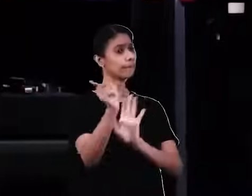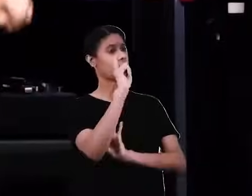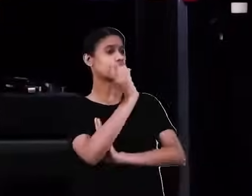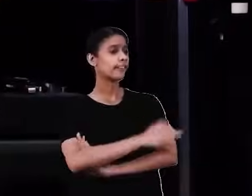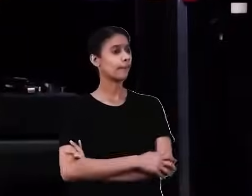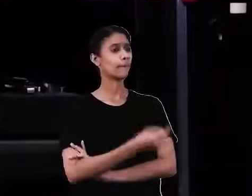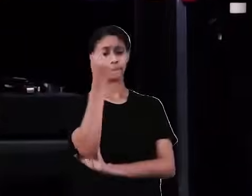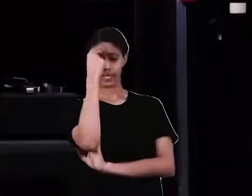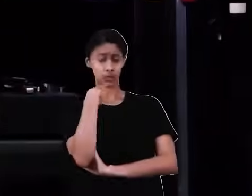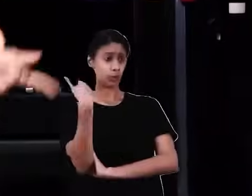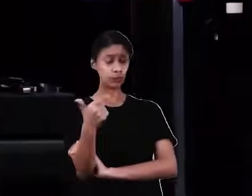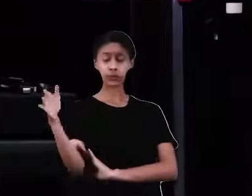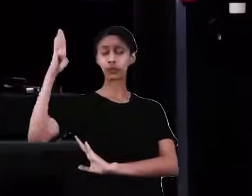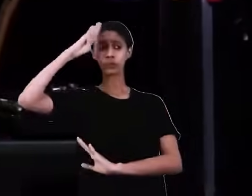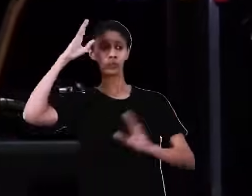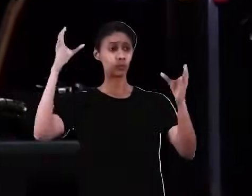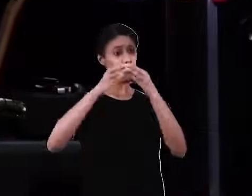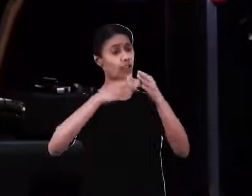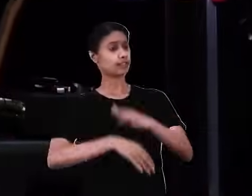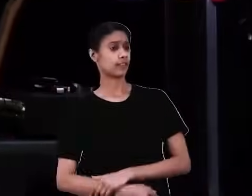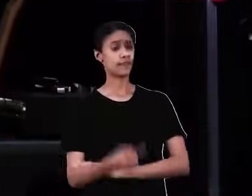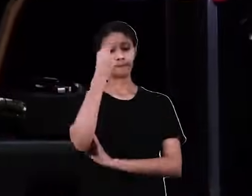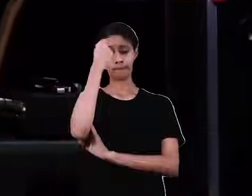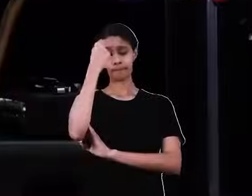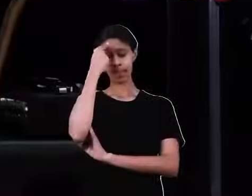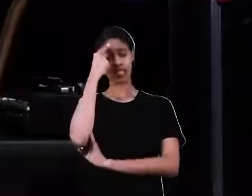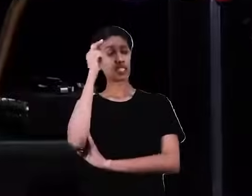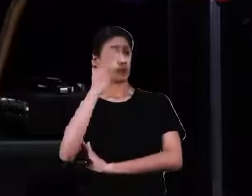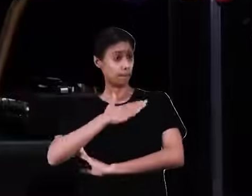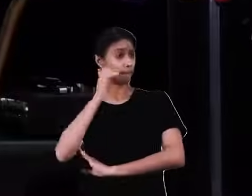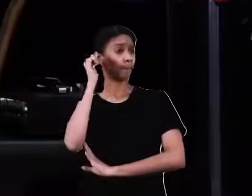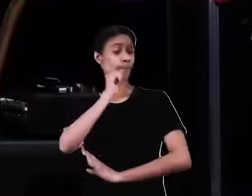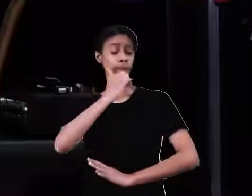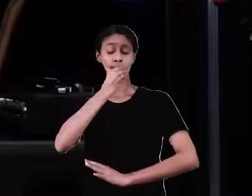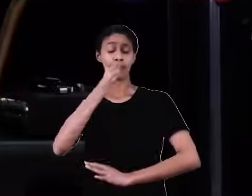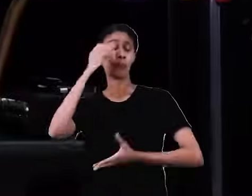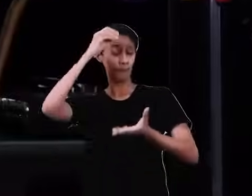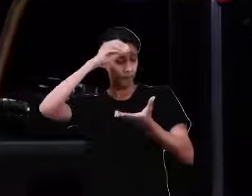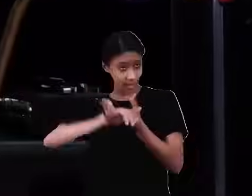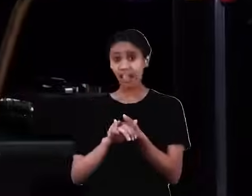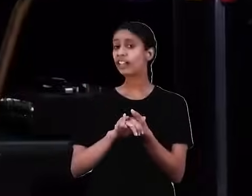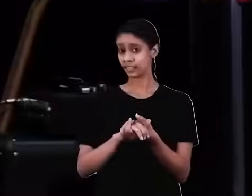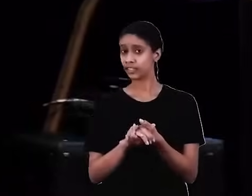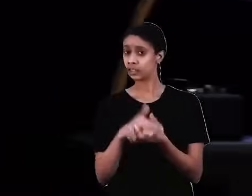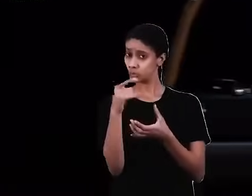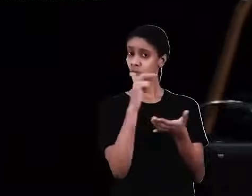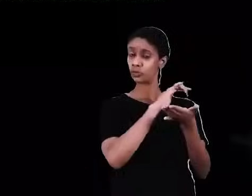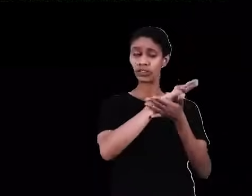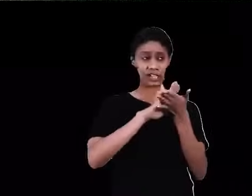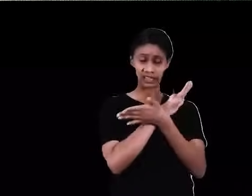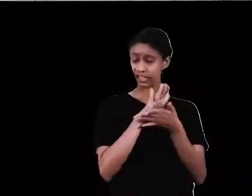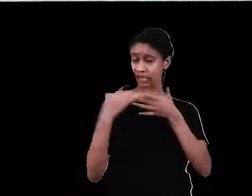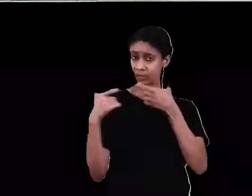que eu também não tenho exército? Tá pensando que meu marido não tem ninguém para lutar por ele? Poderia ou não poderia? Mas ela não fez